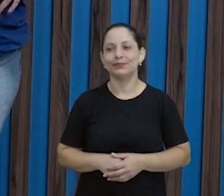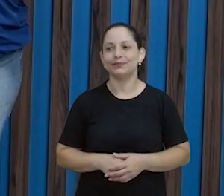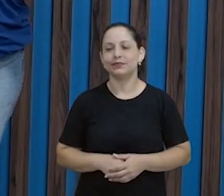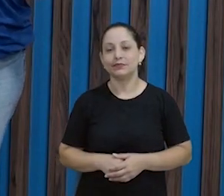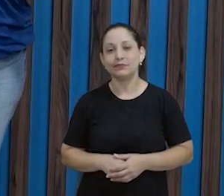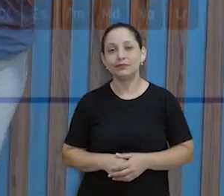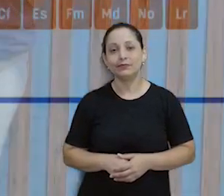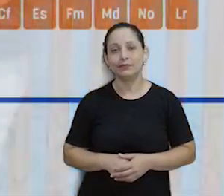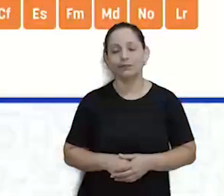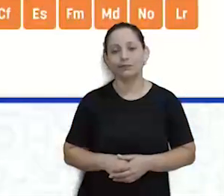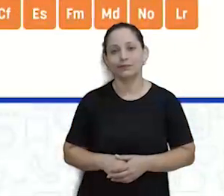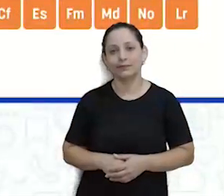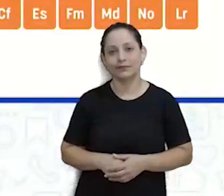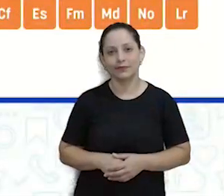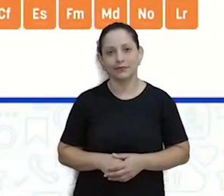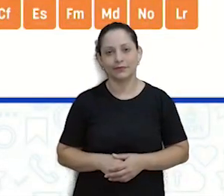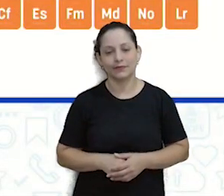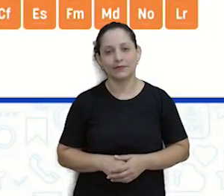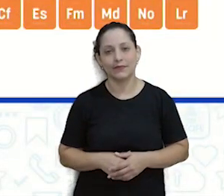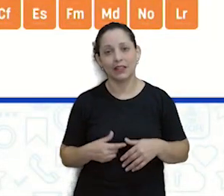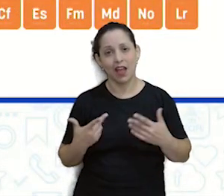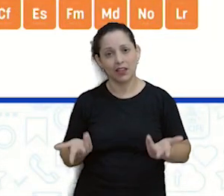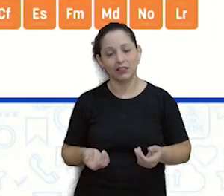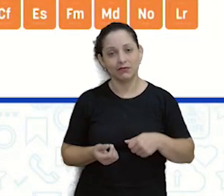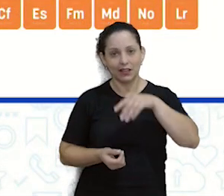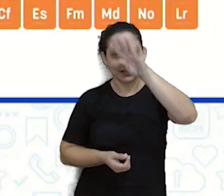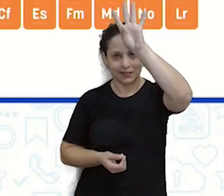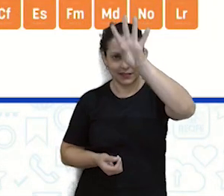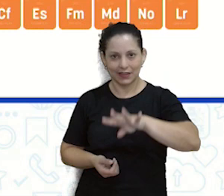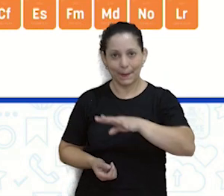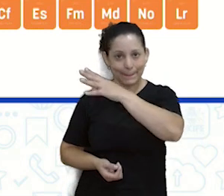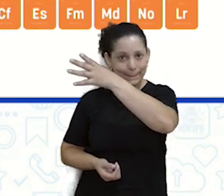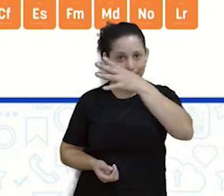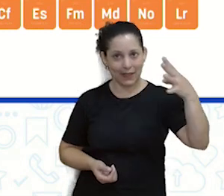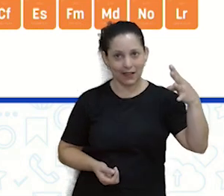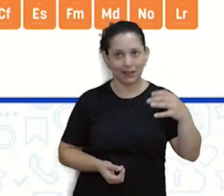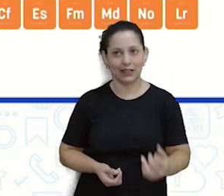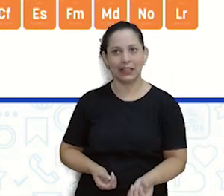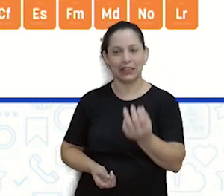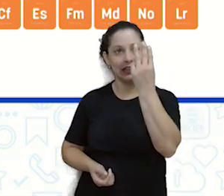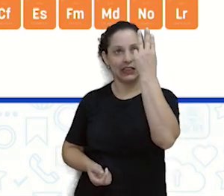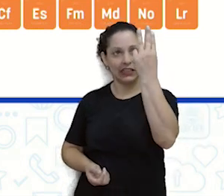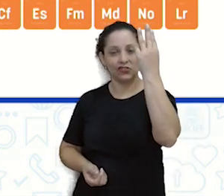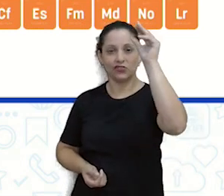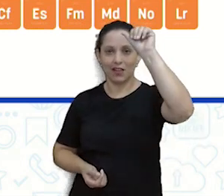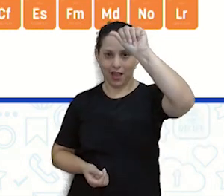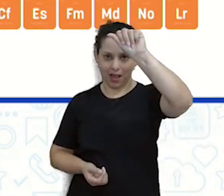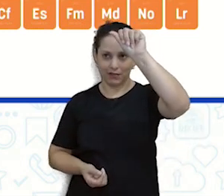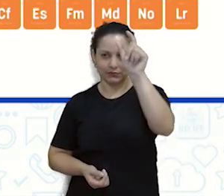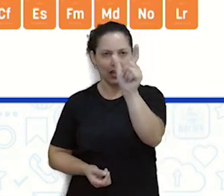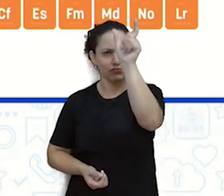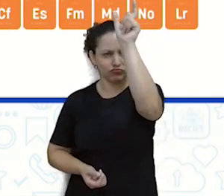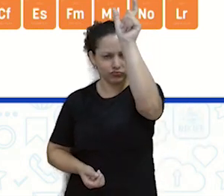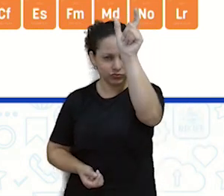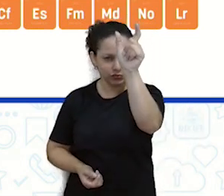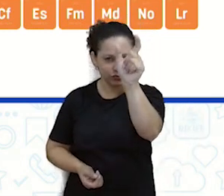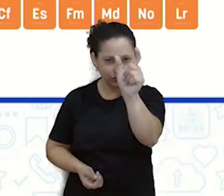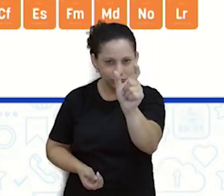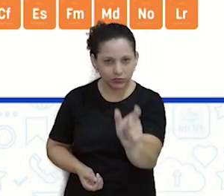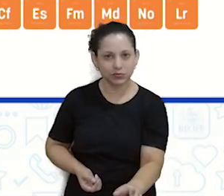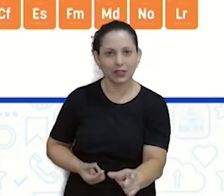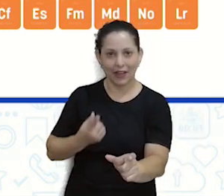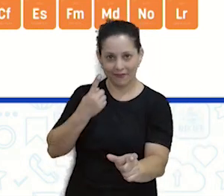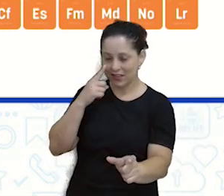aí, continuando, né, na nossa tabela, a família 3A também é a família do boro, né? Já está lá do outro lado, vocês estão vendo aí